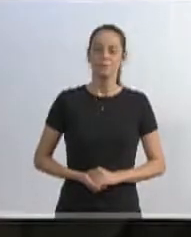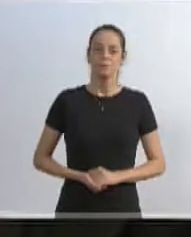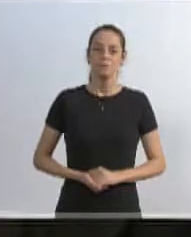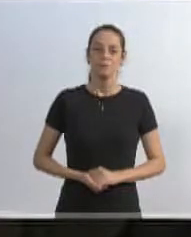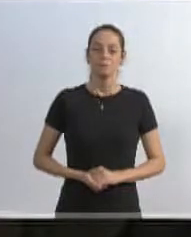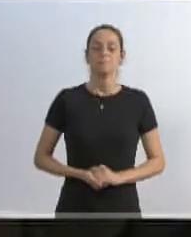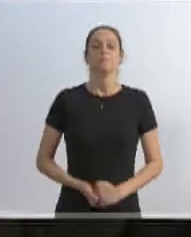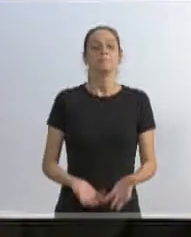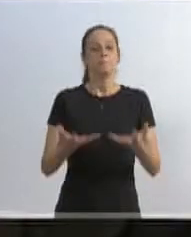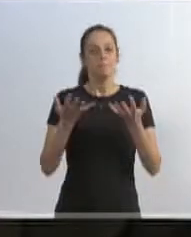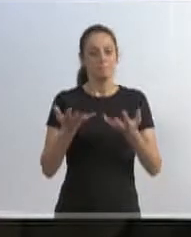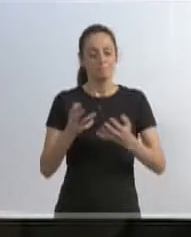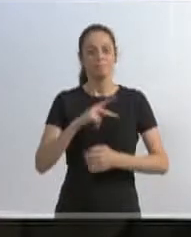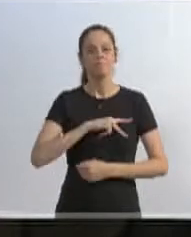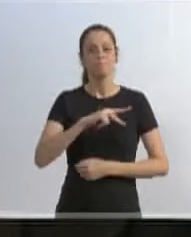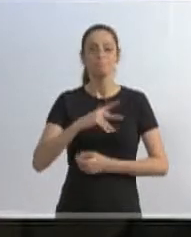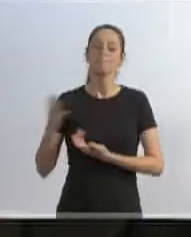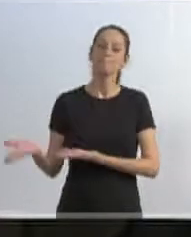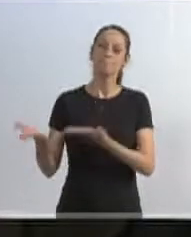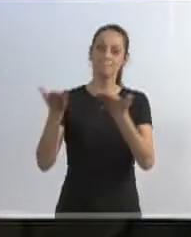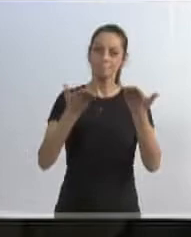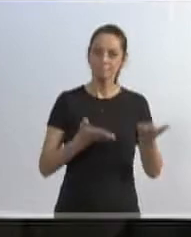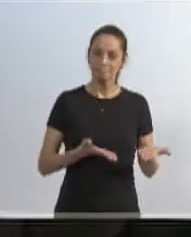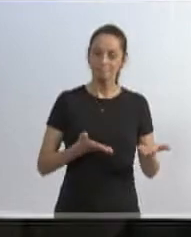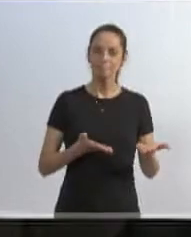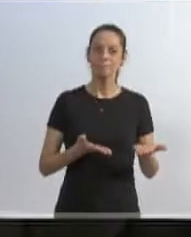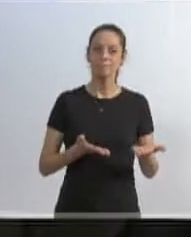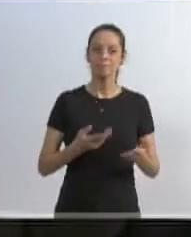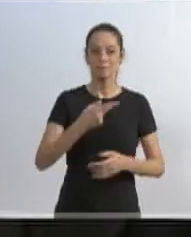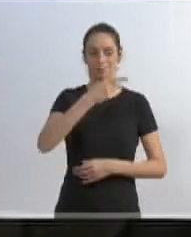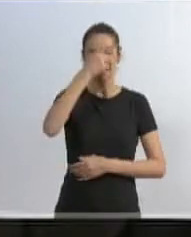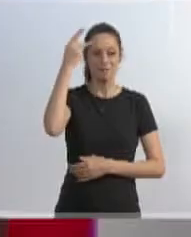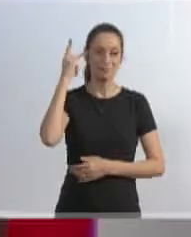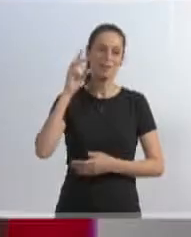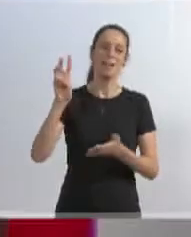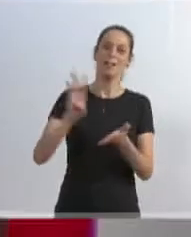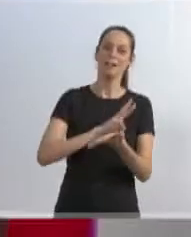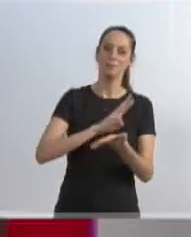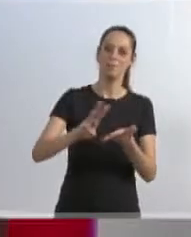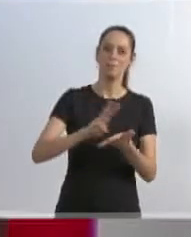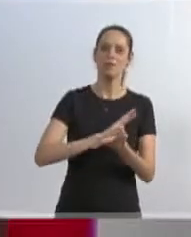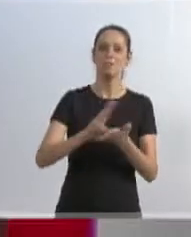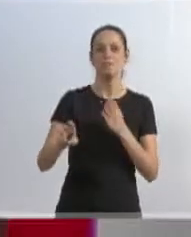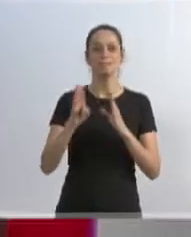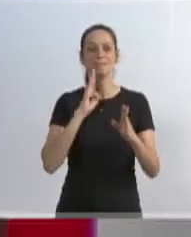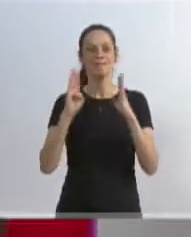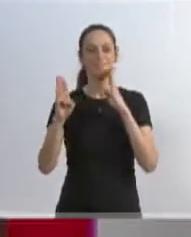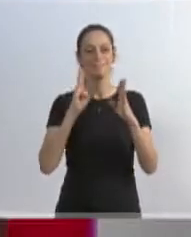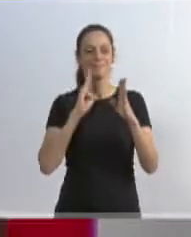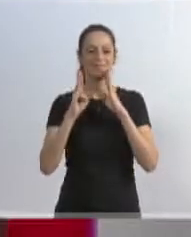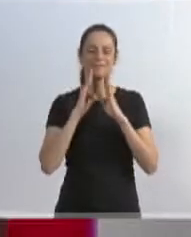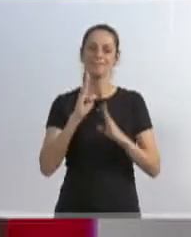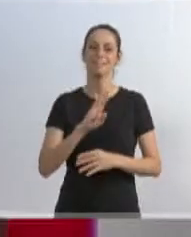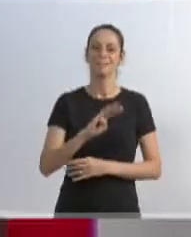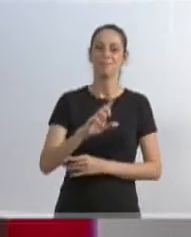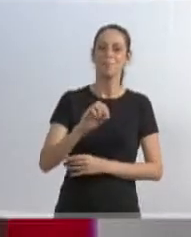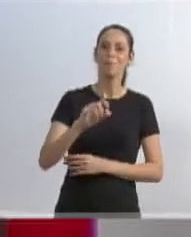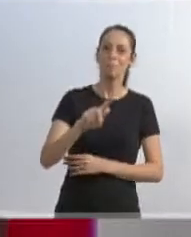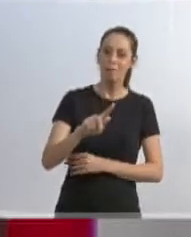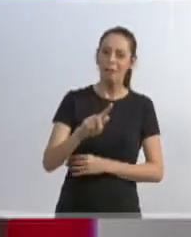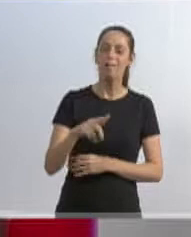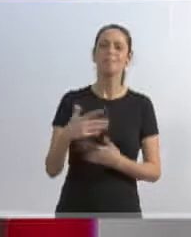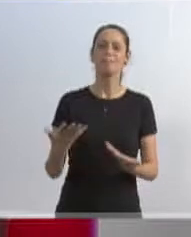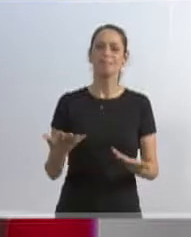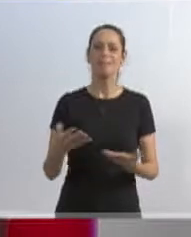Eu quero aqui, presidente, fazer um convite aos caras do WhatsApp, aos caras dos Face, né? Dos blogueiros aí, ó. Que em lugar